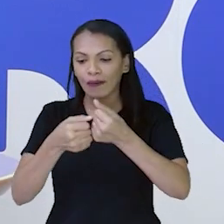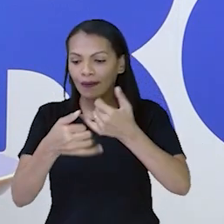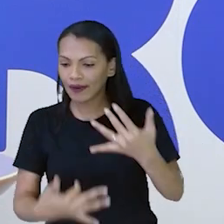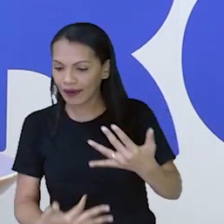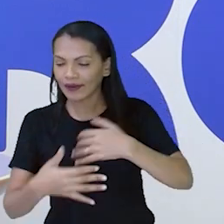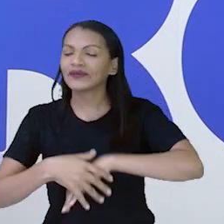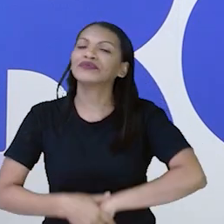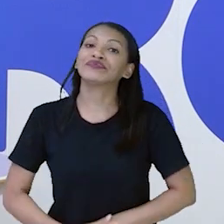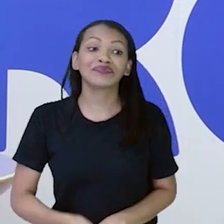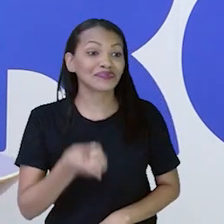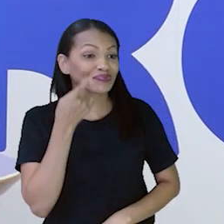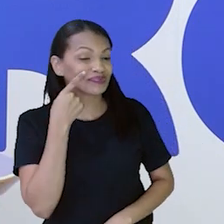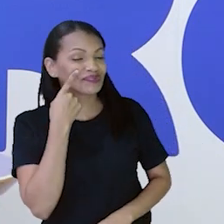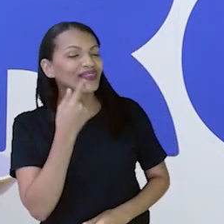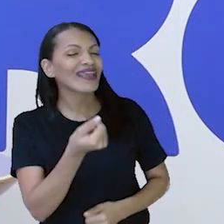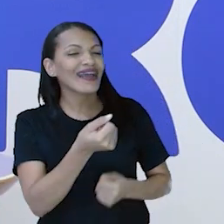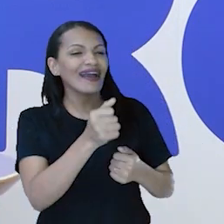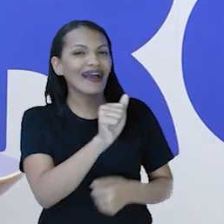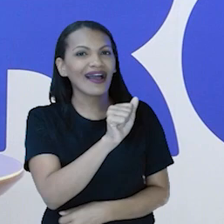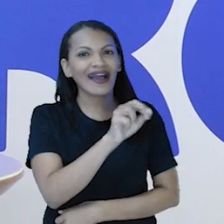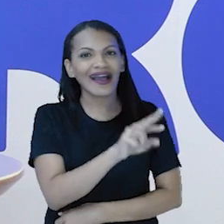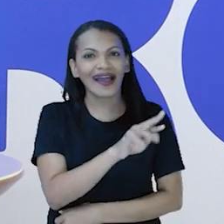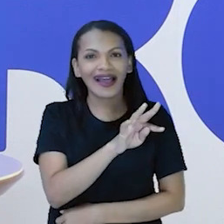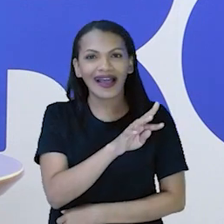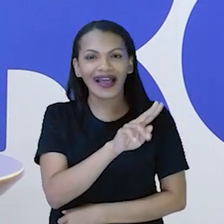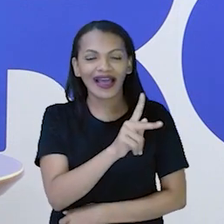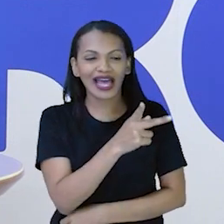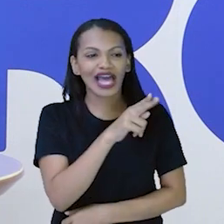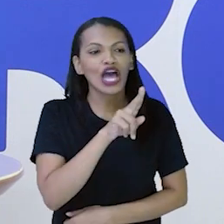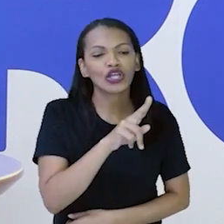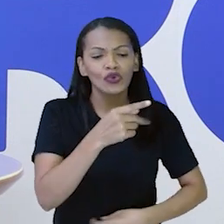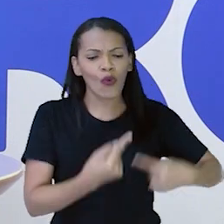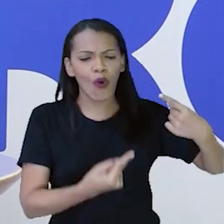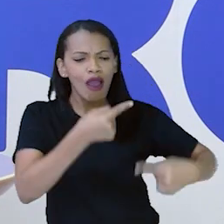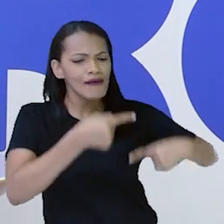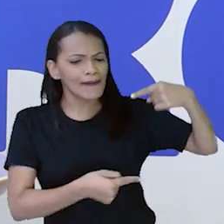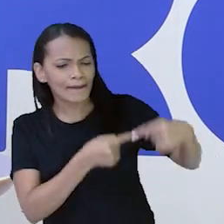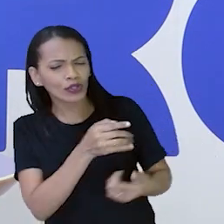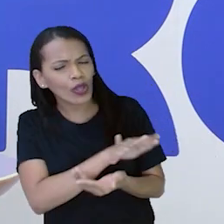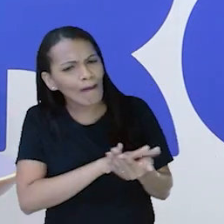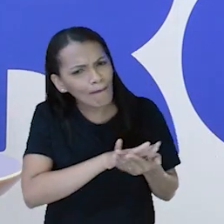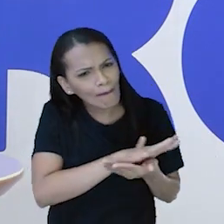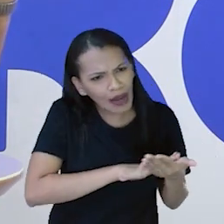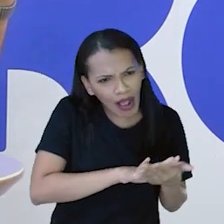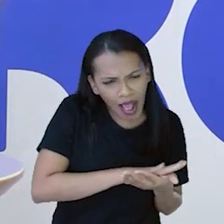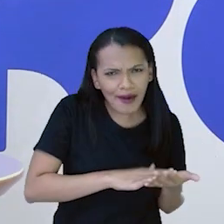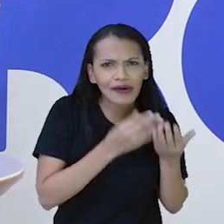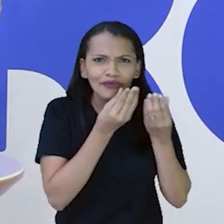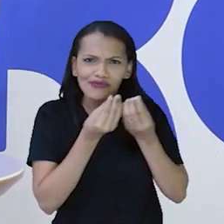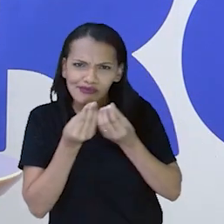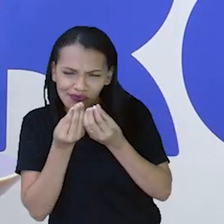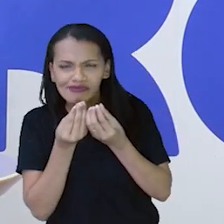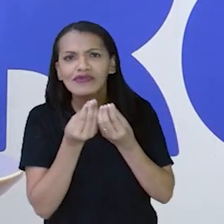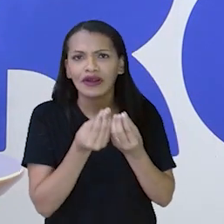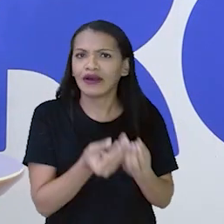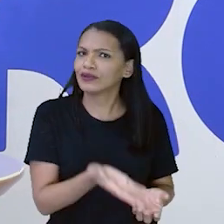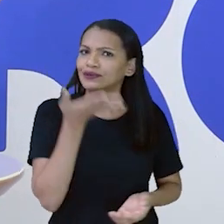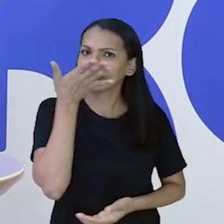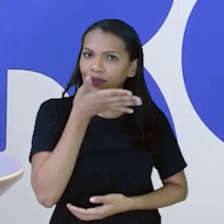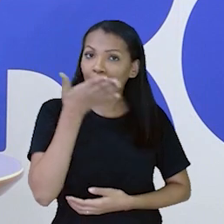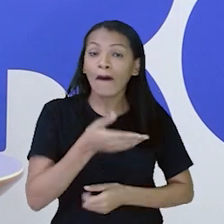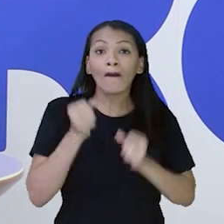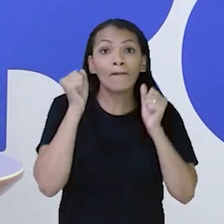estão falando ainda o quê? Ainda estão aqui na disputa do brigadeiro e da paçoca, mas... Vamos esquecer um pouquinho, isso aí dava pra gente fazer